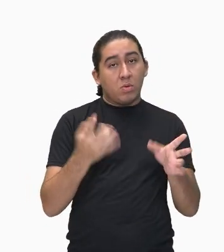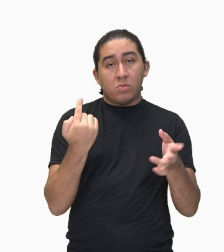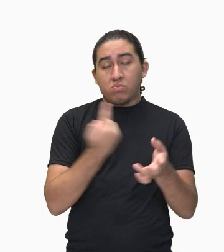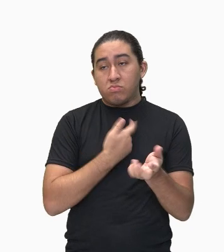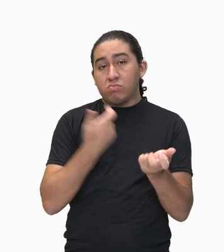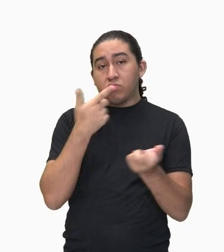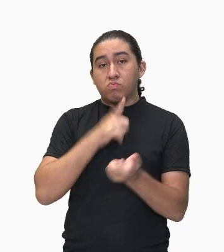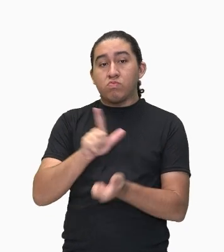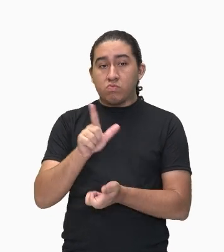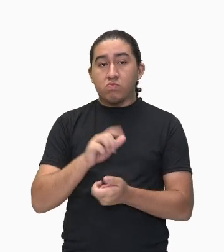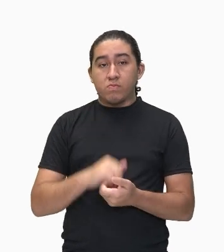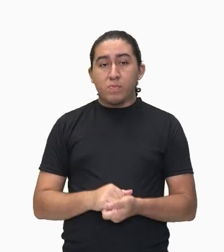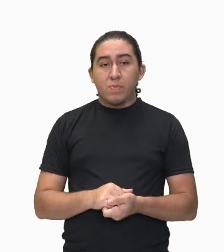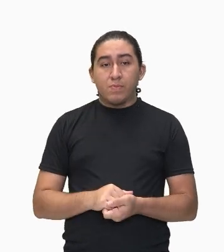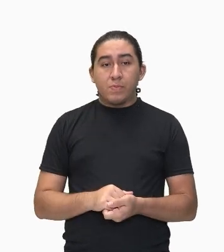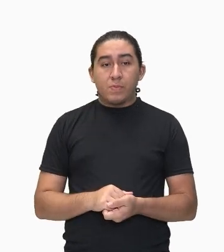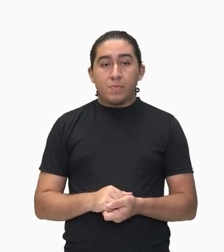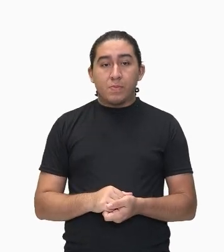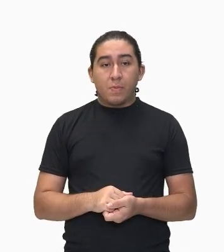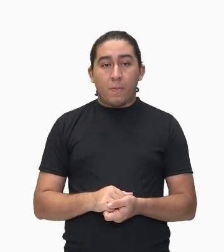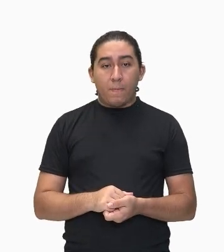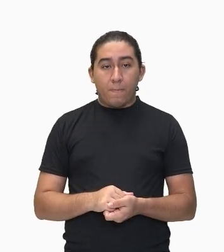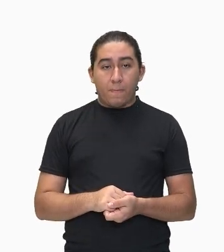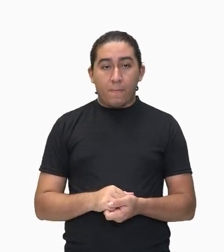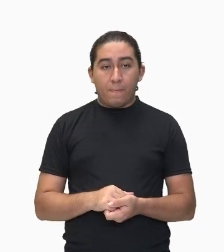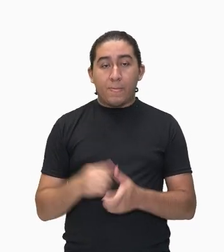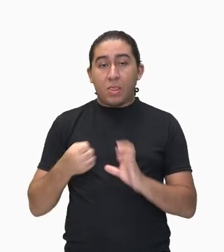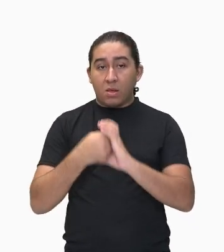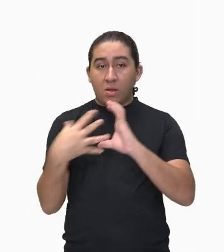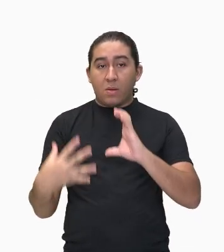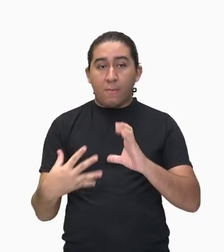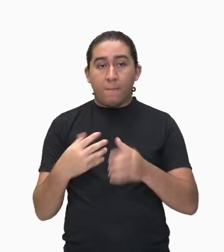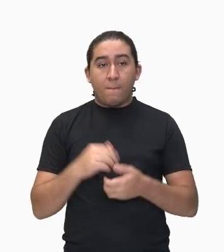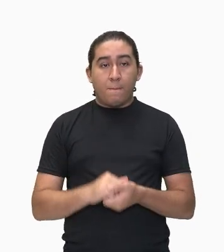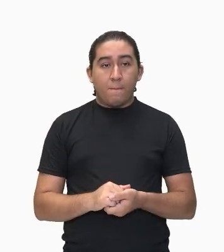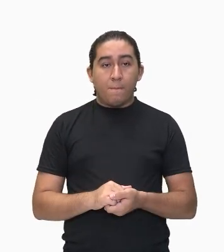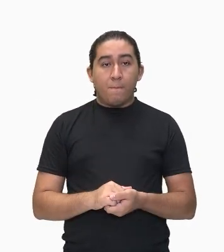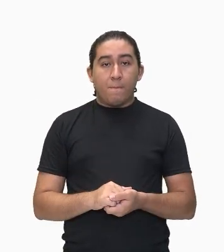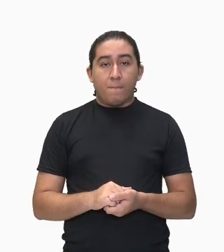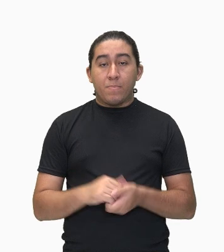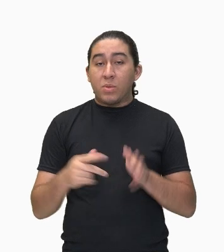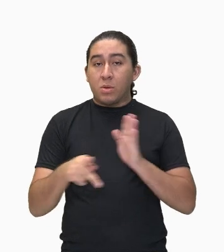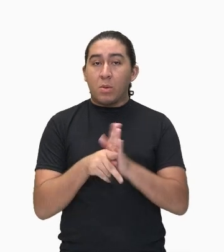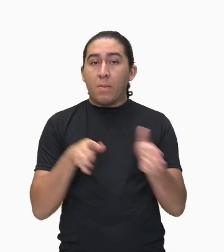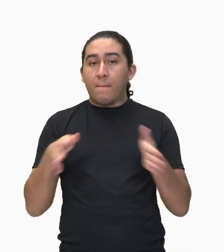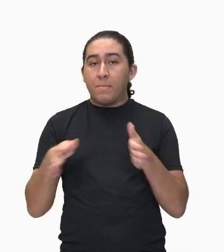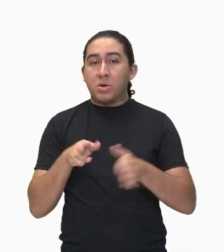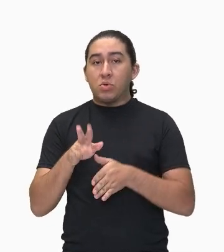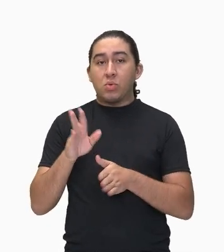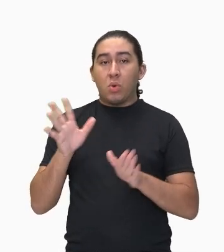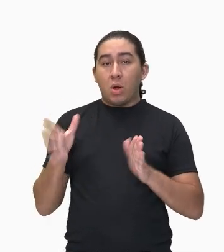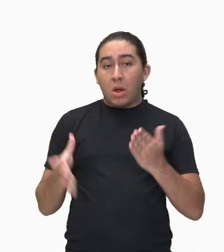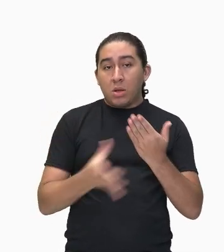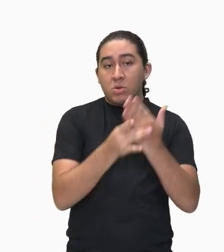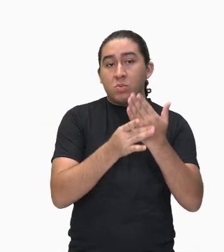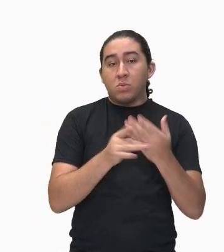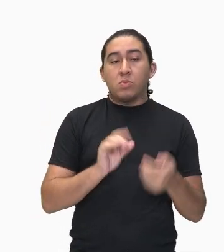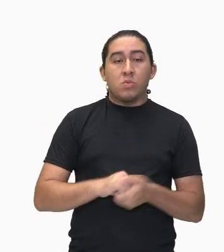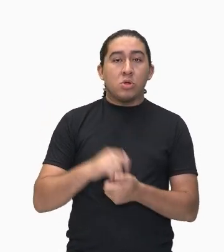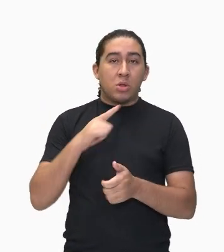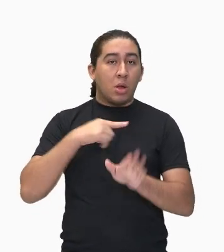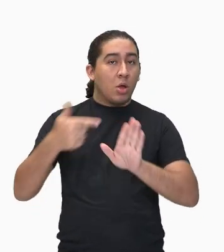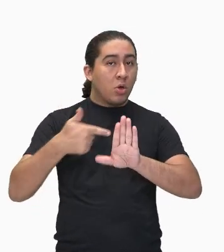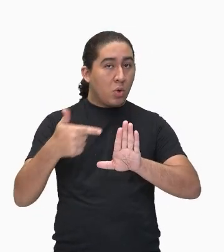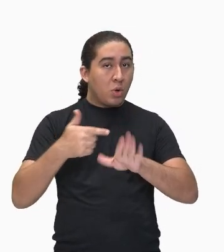conquistamos, né? E mais, características do período realismo. Ironia.